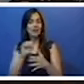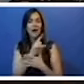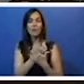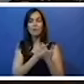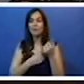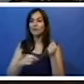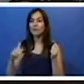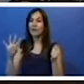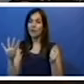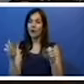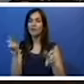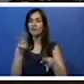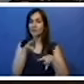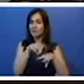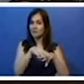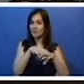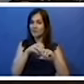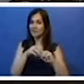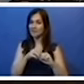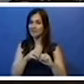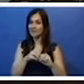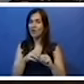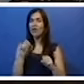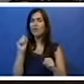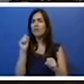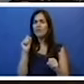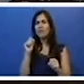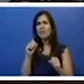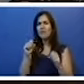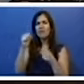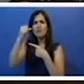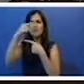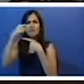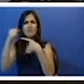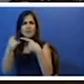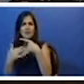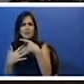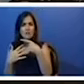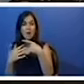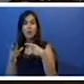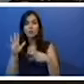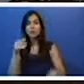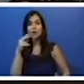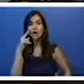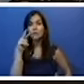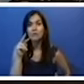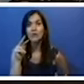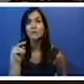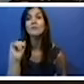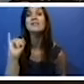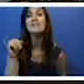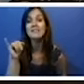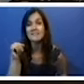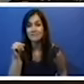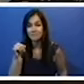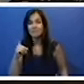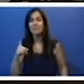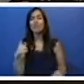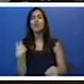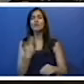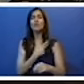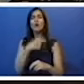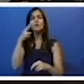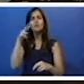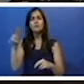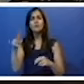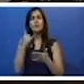nossa apostila 4 de matemática frações mas professora nós já vimos frações Sim nós vimos